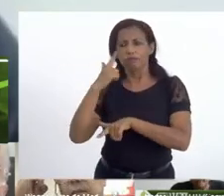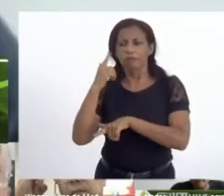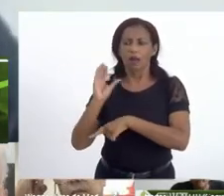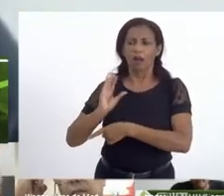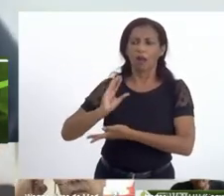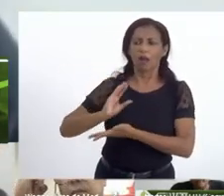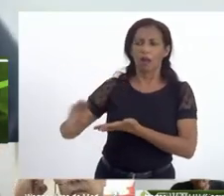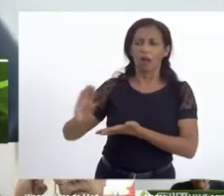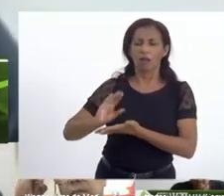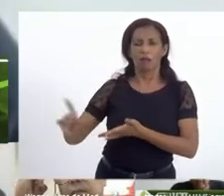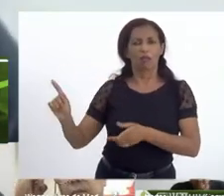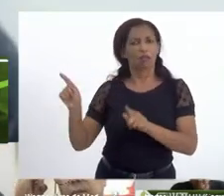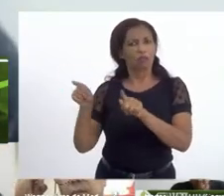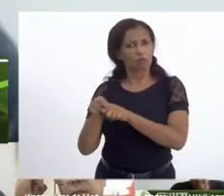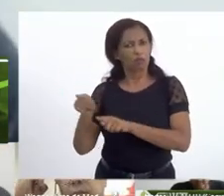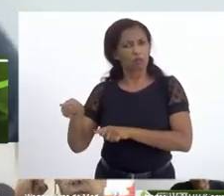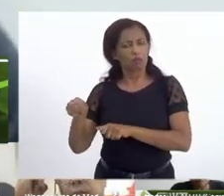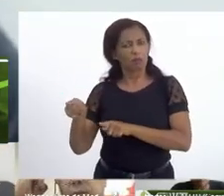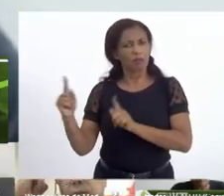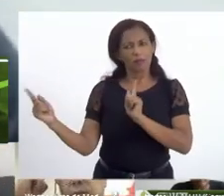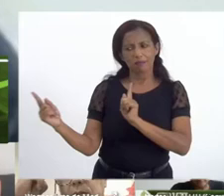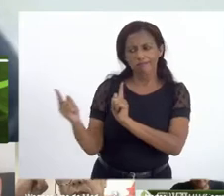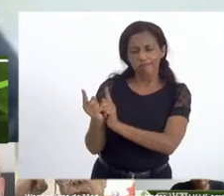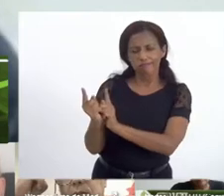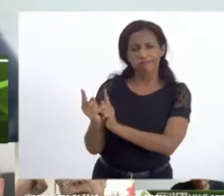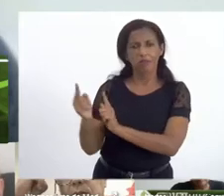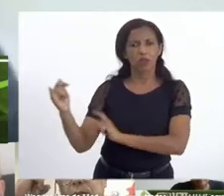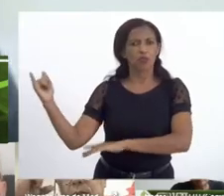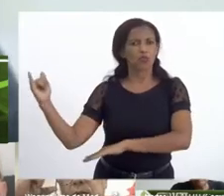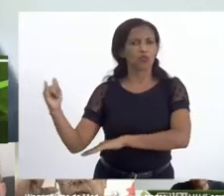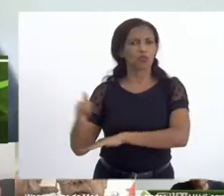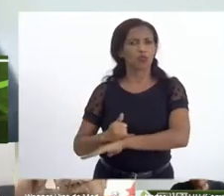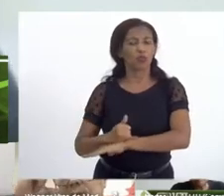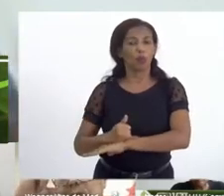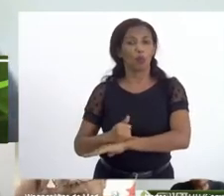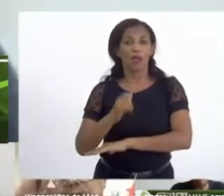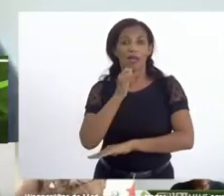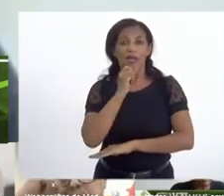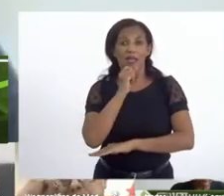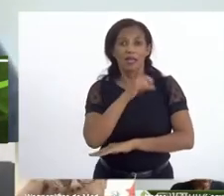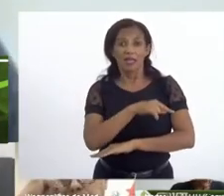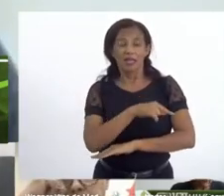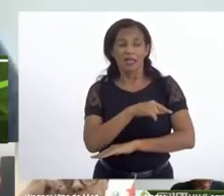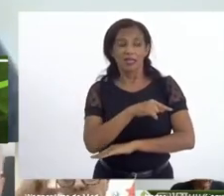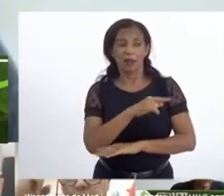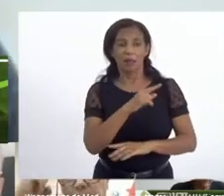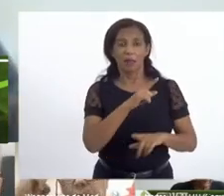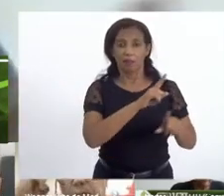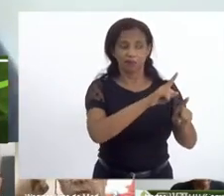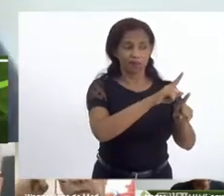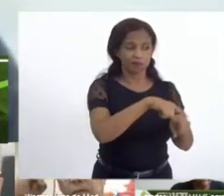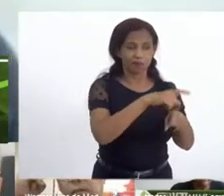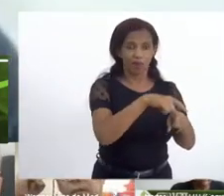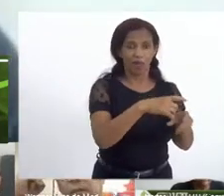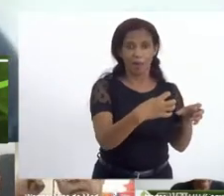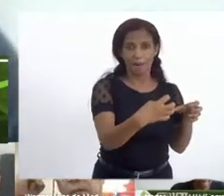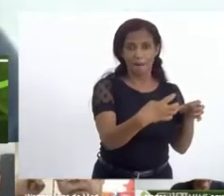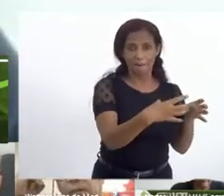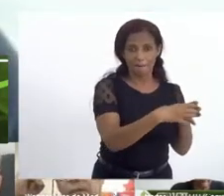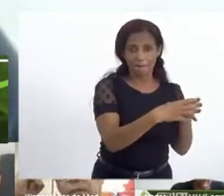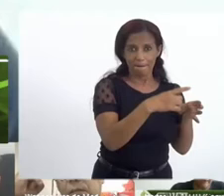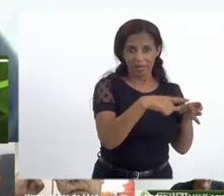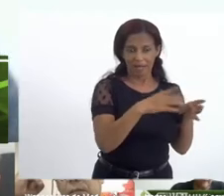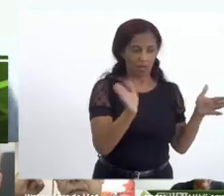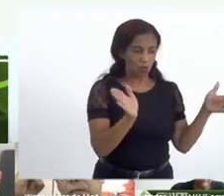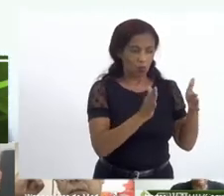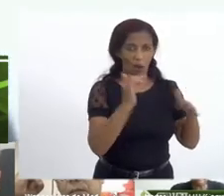beneficiar esse trecho de voo Santos Dumont aeroportos regionais, pela característica da